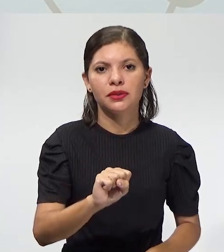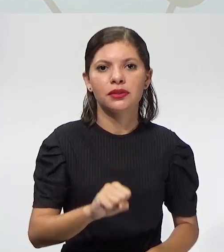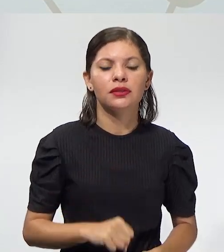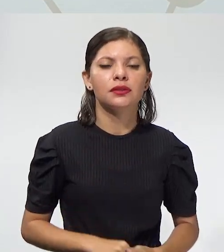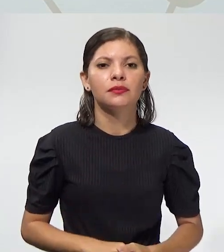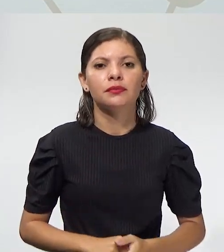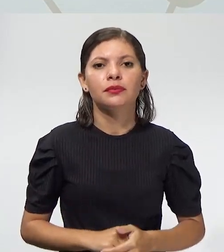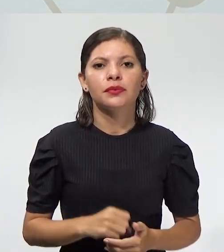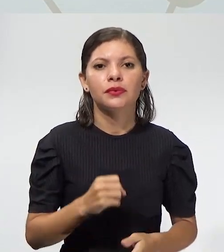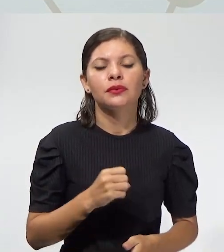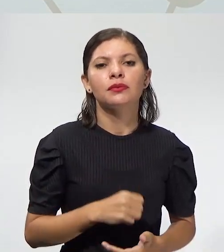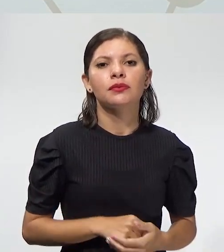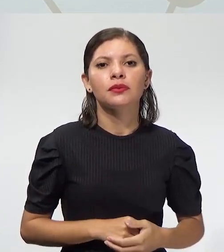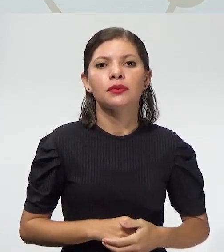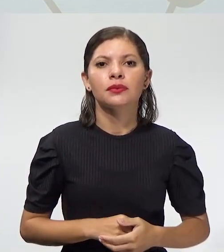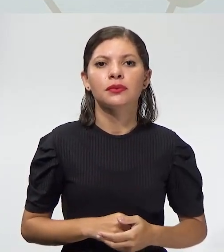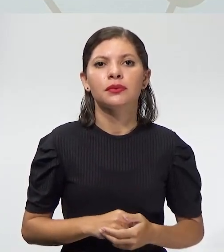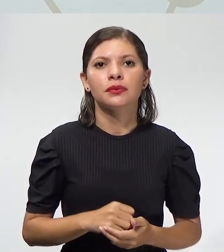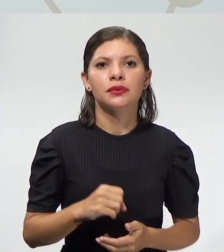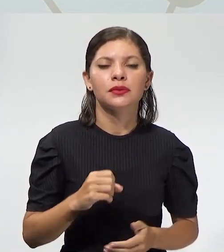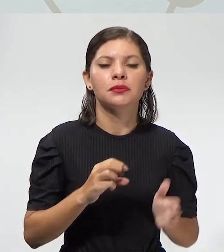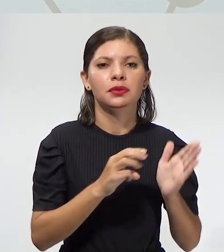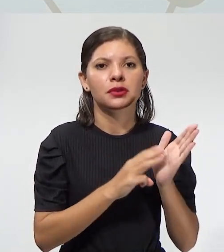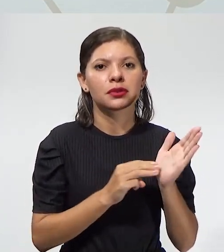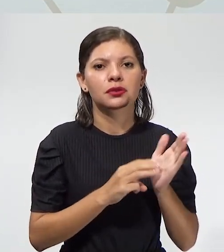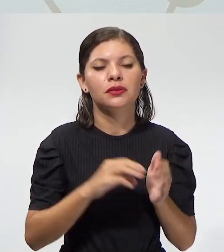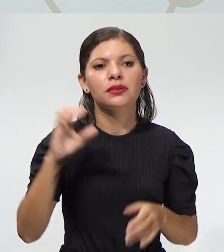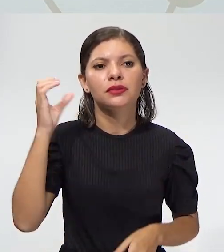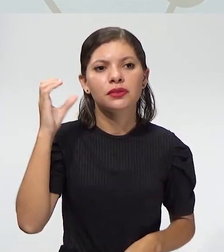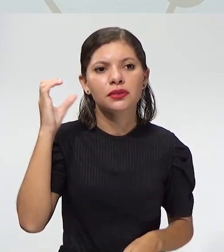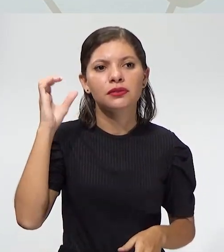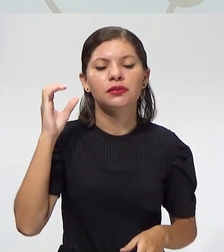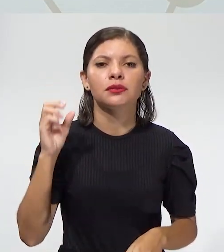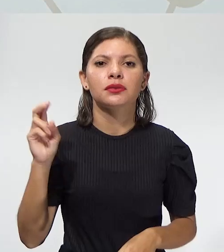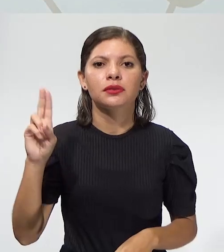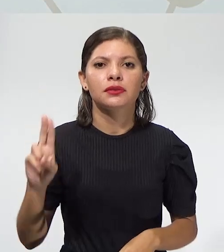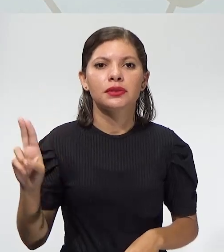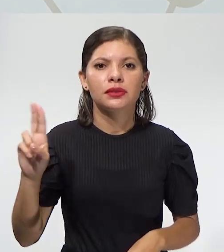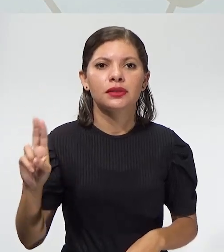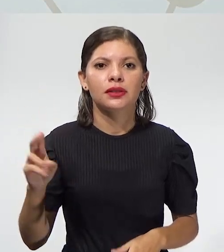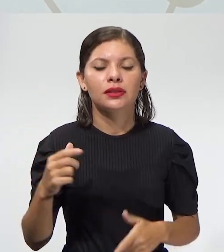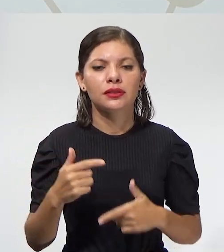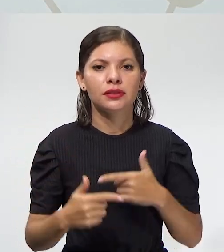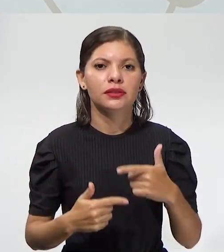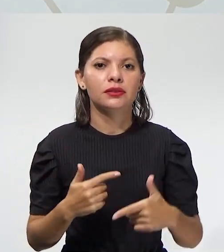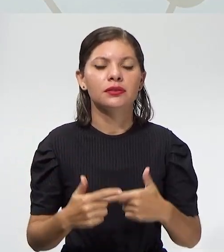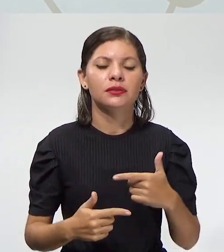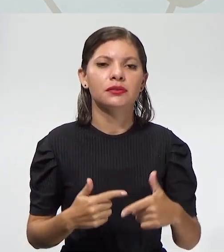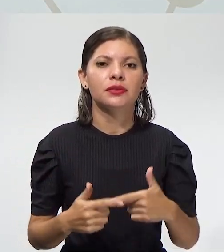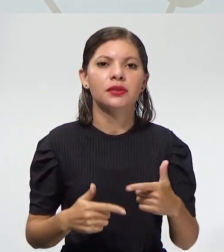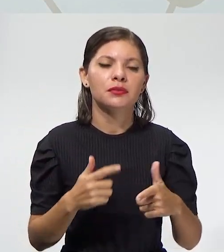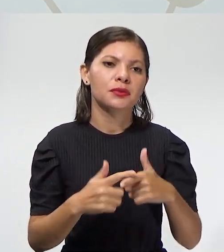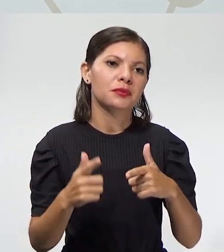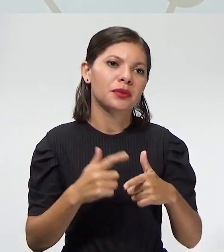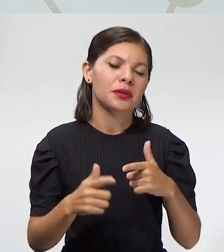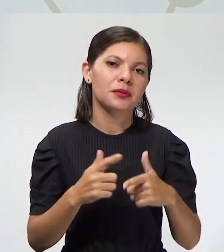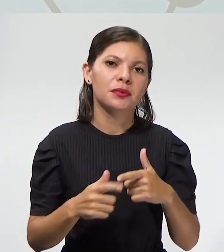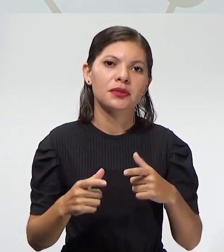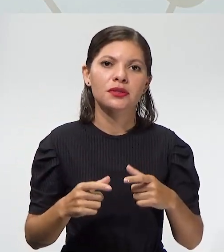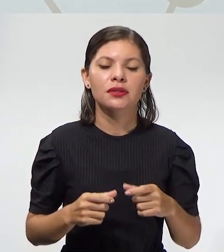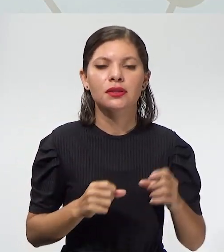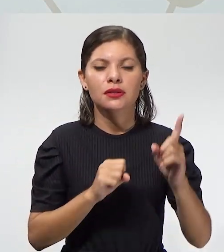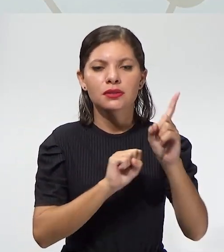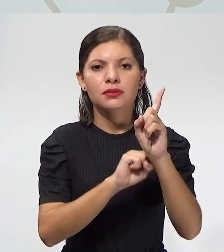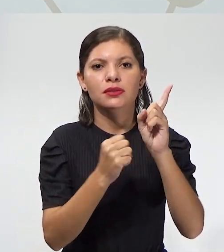gente leva o conhecimento científico produzido na universidade para tentar resolver problemas locais,